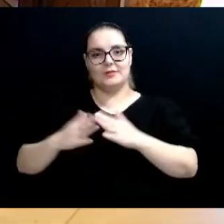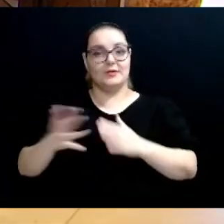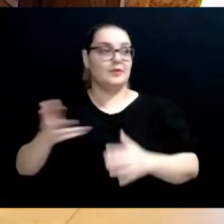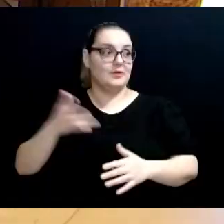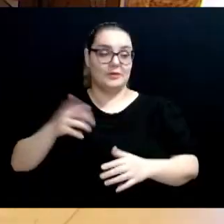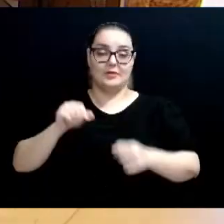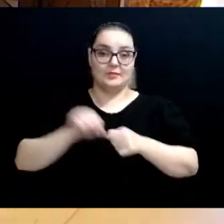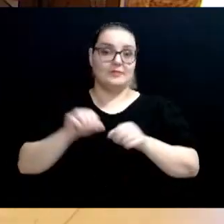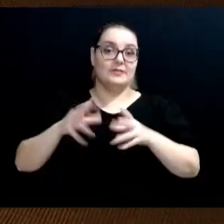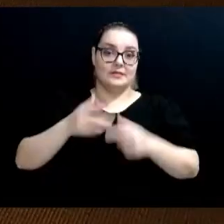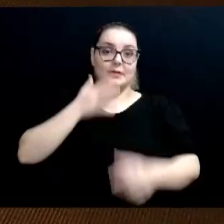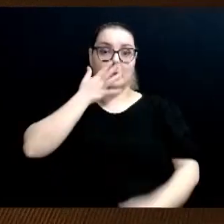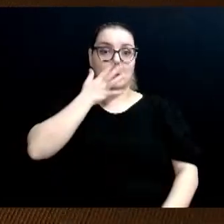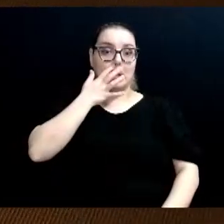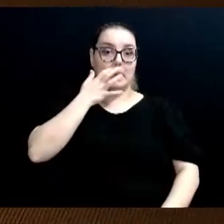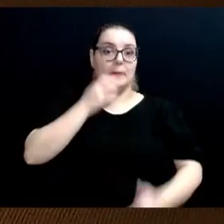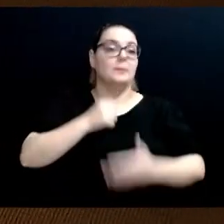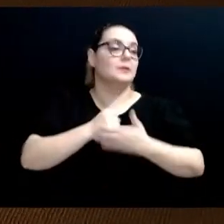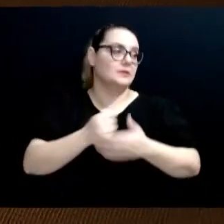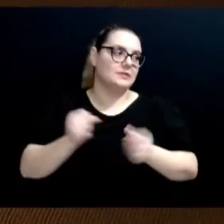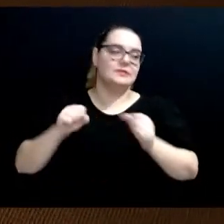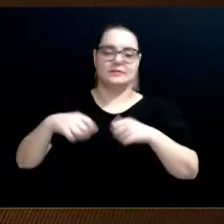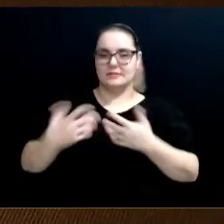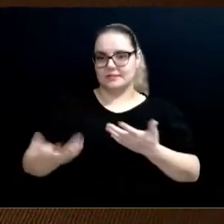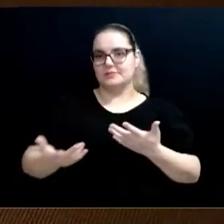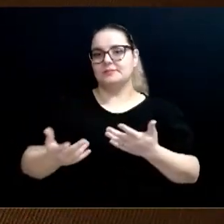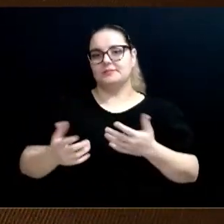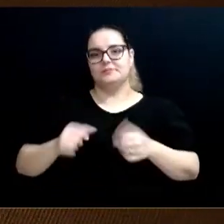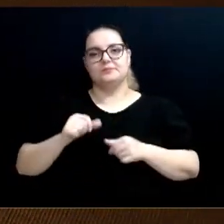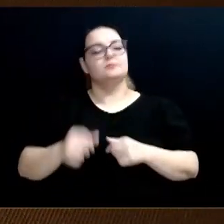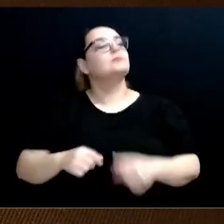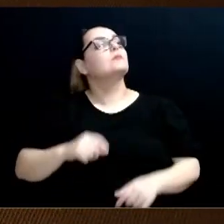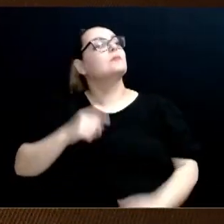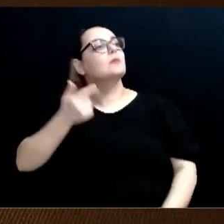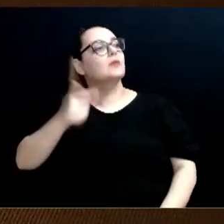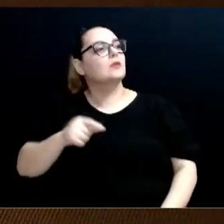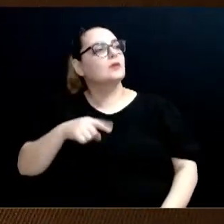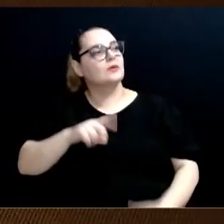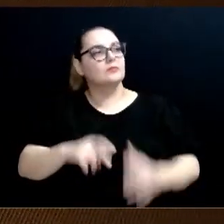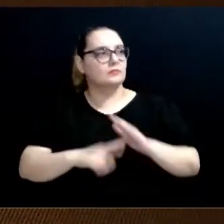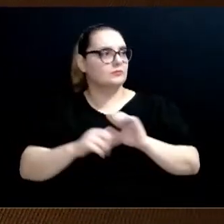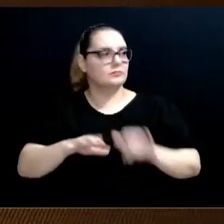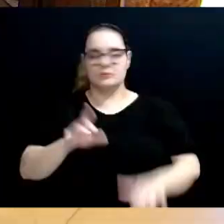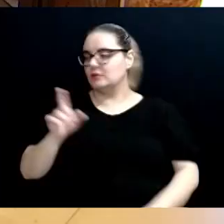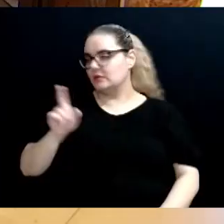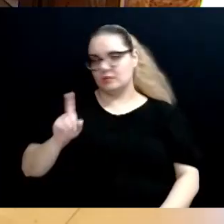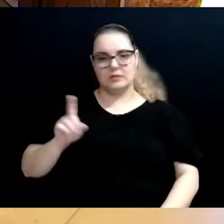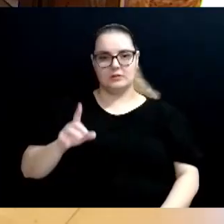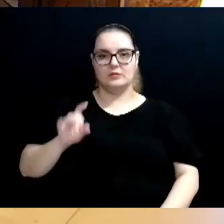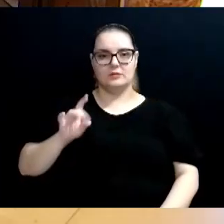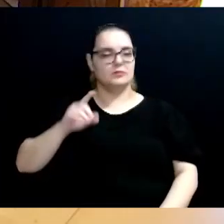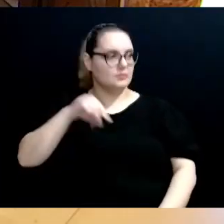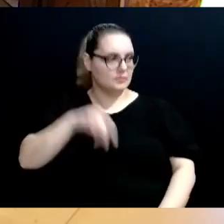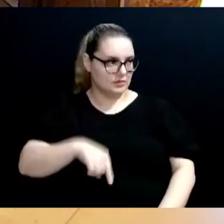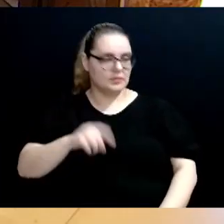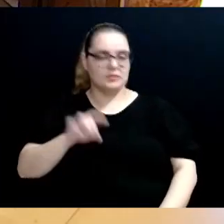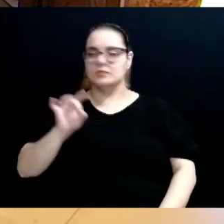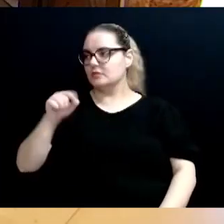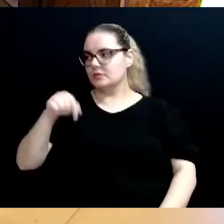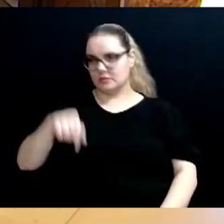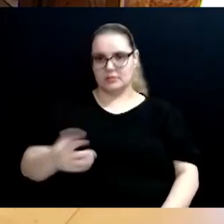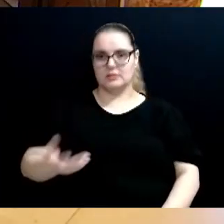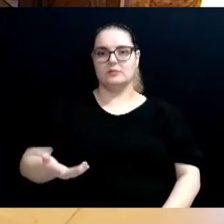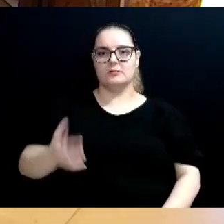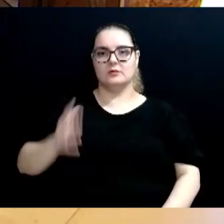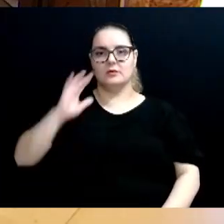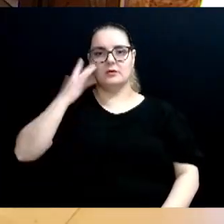dias que eu estou em casa, eu tenho que correr para fazer tudo, né? Para trazer. Para trazer as coisas. Fora isso, você continua indo em feiras ou não? Não, feiras Só aqui?